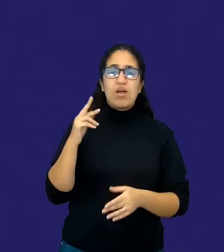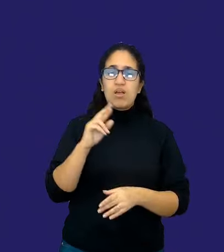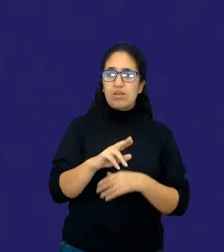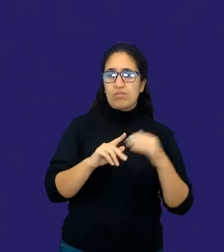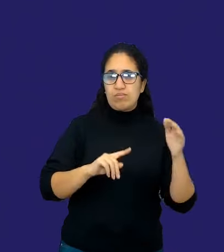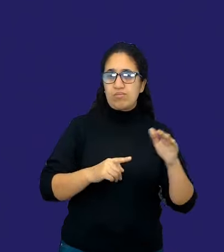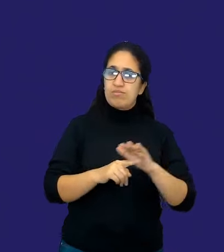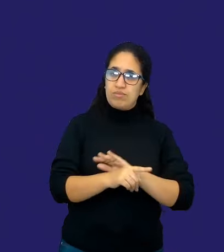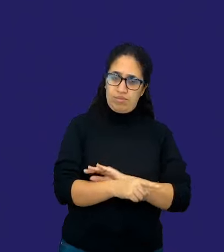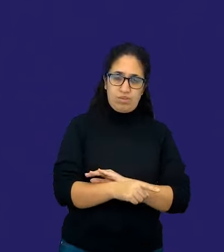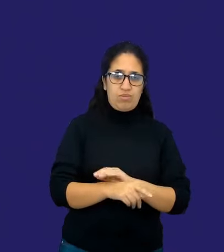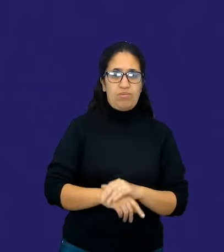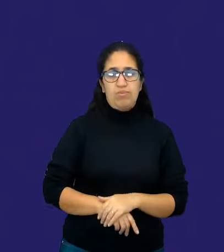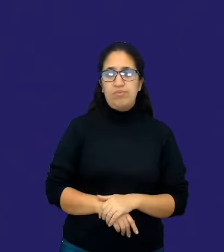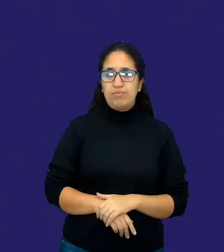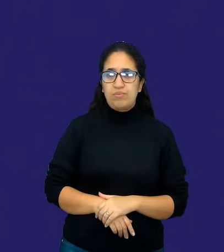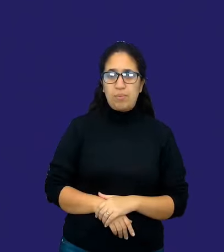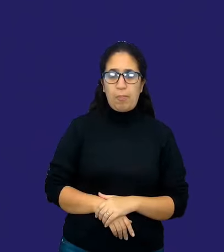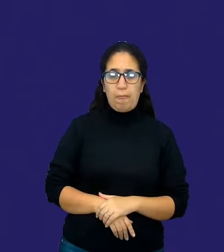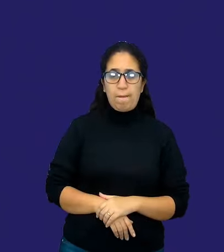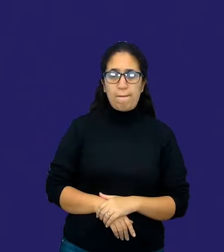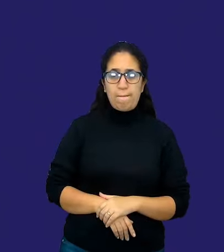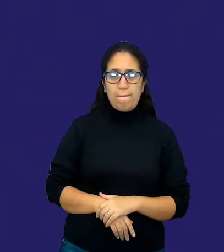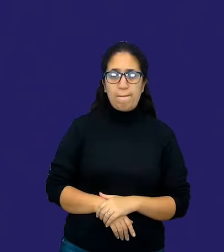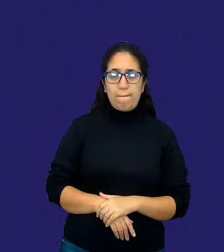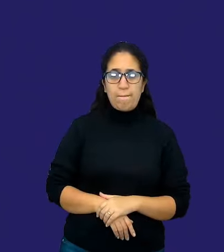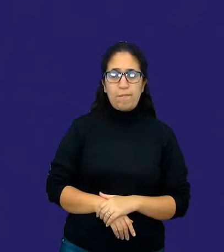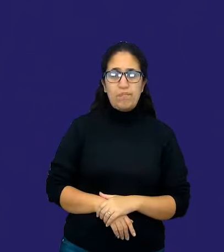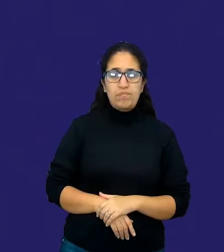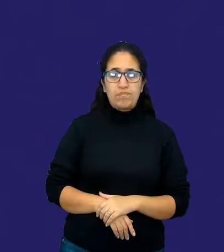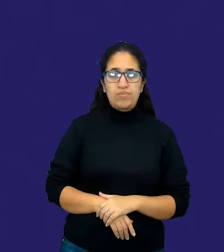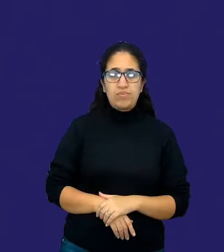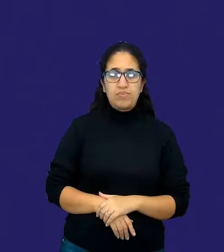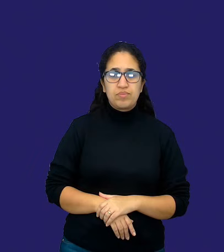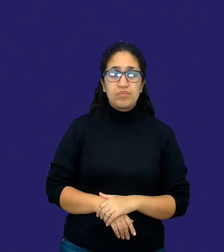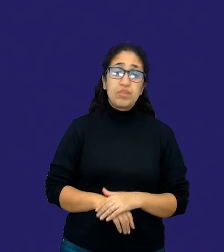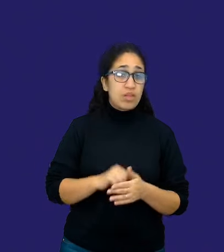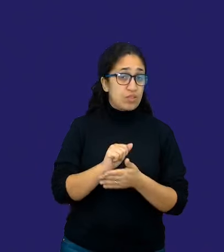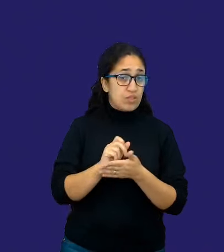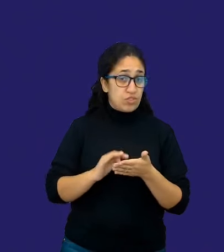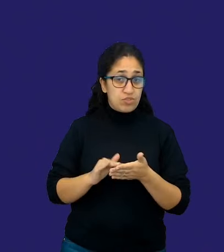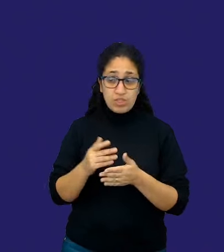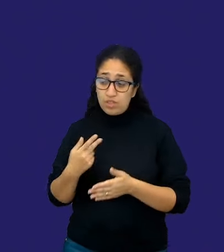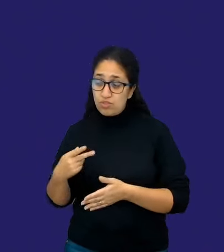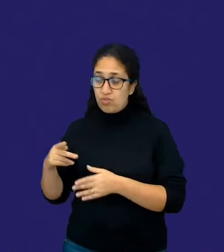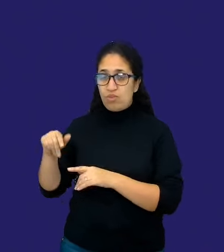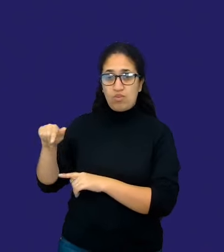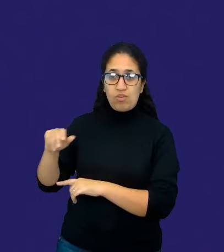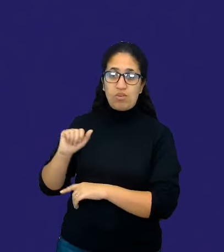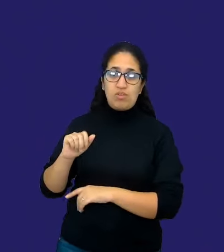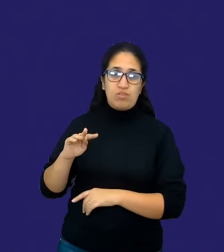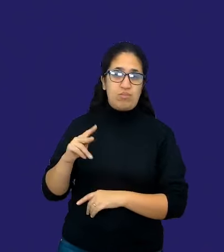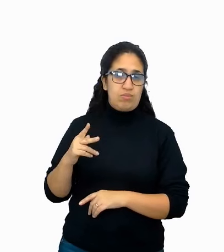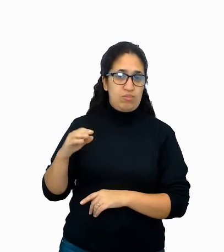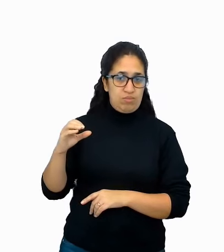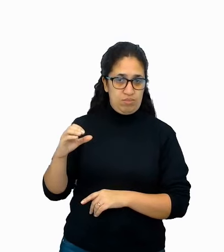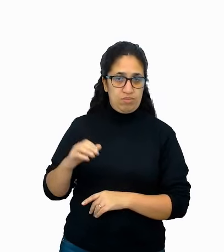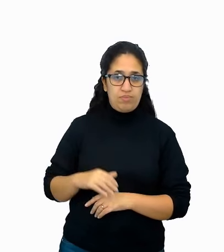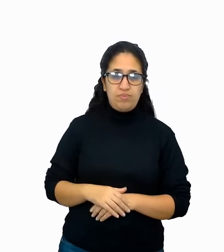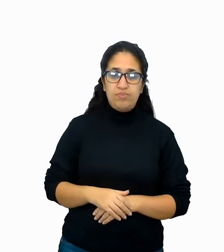e Aprofundamento das atividades dos ATPCs.